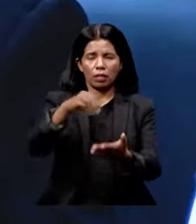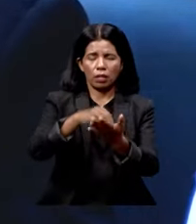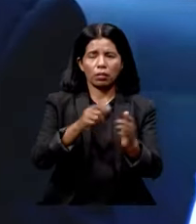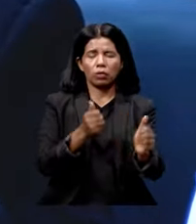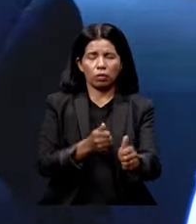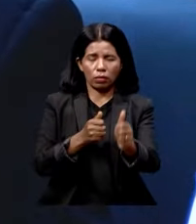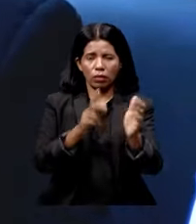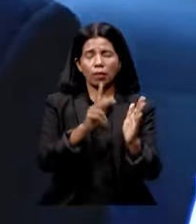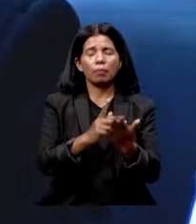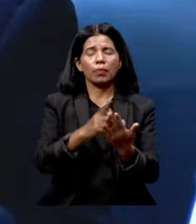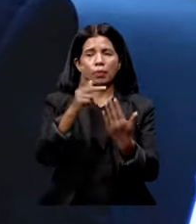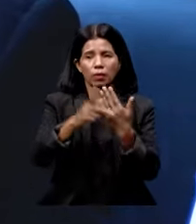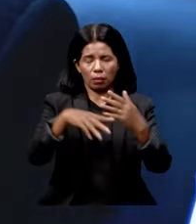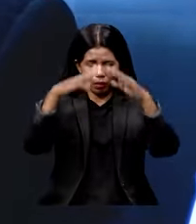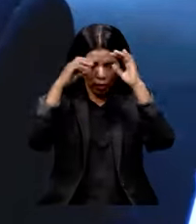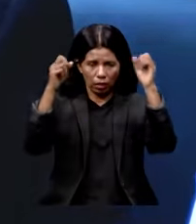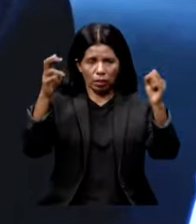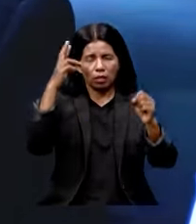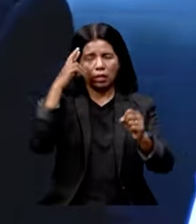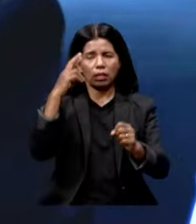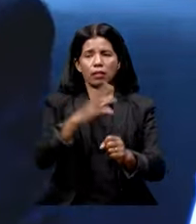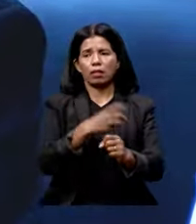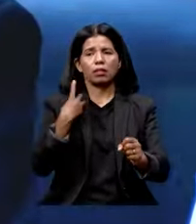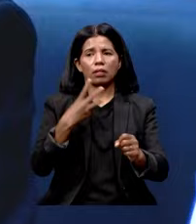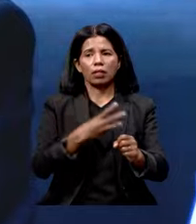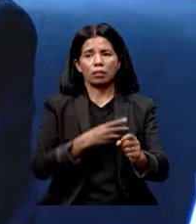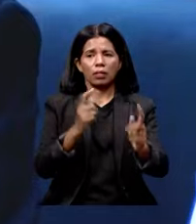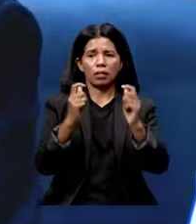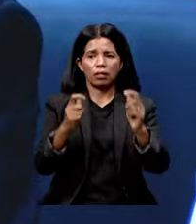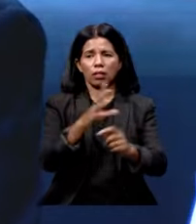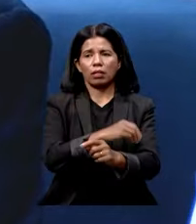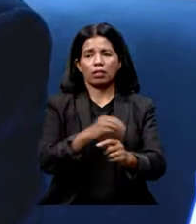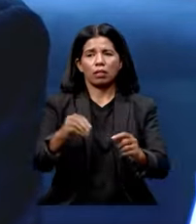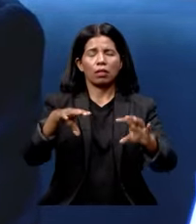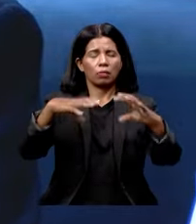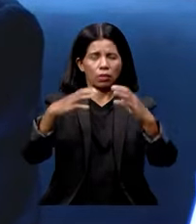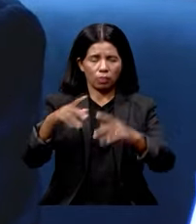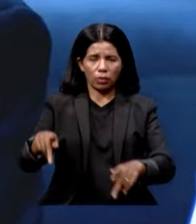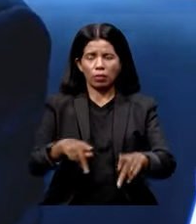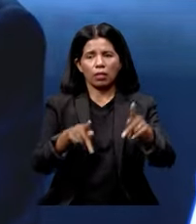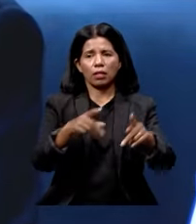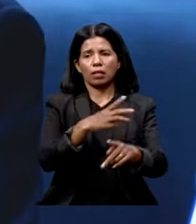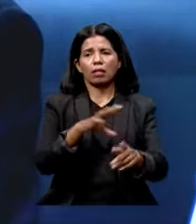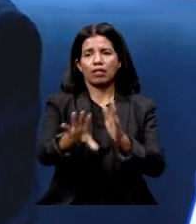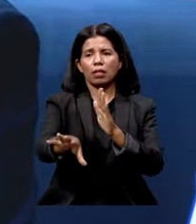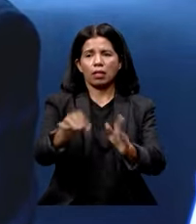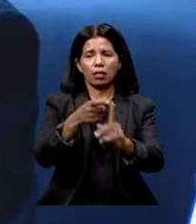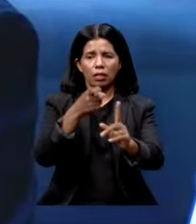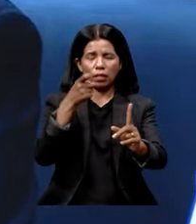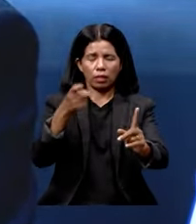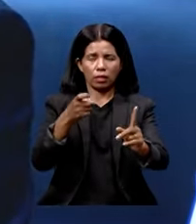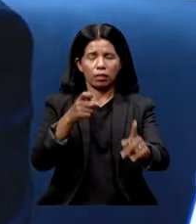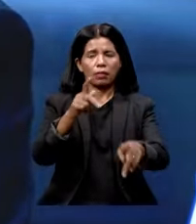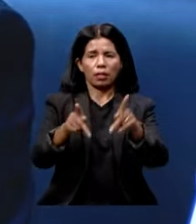programa tamba presidente da república tal tua tete los nia bate se função pública ali vai funcionar república lá é né eleito mos pelo